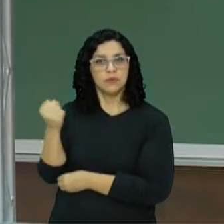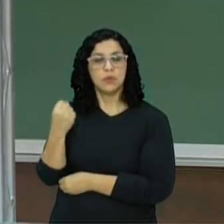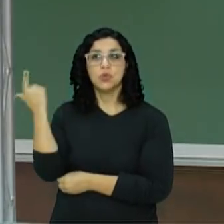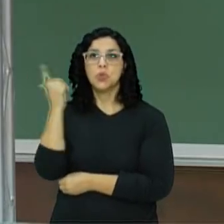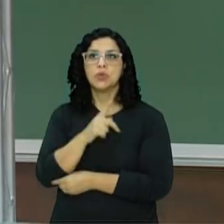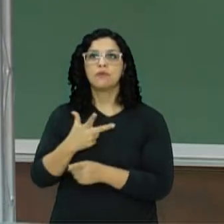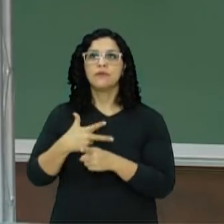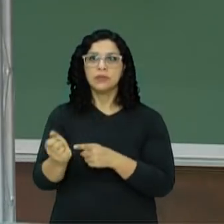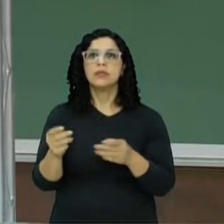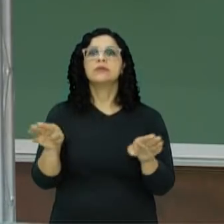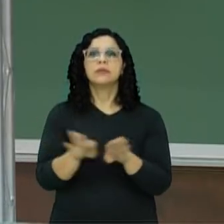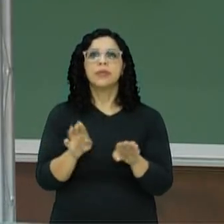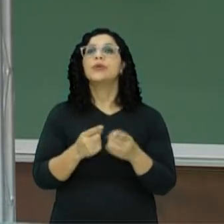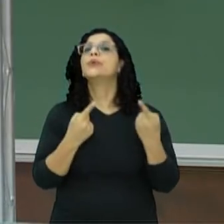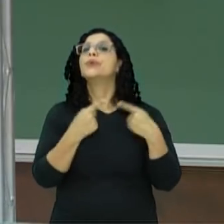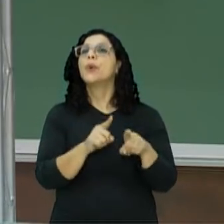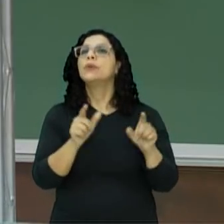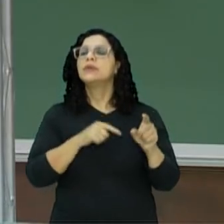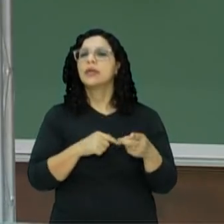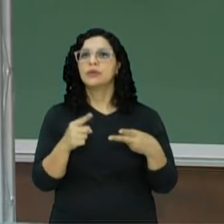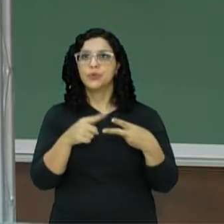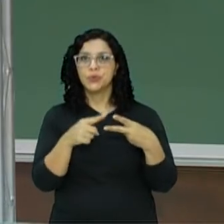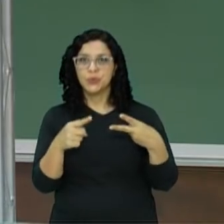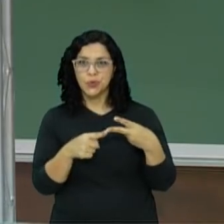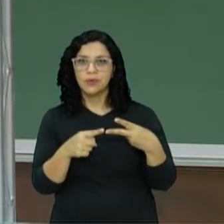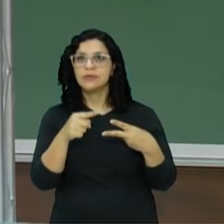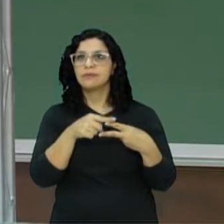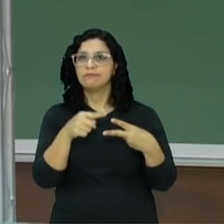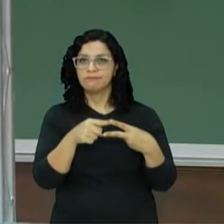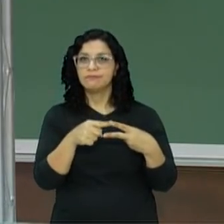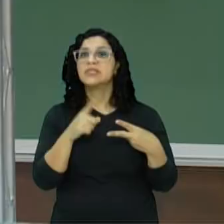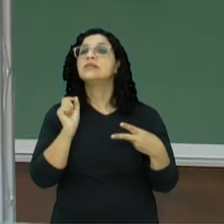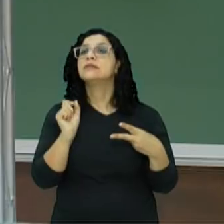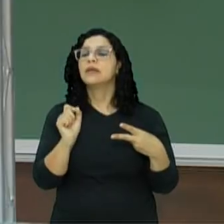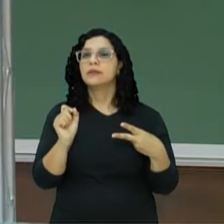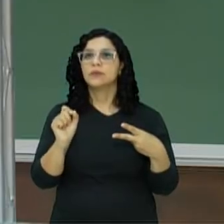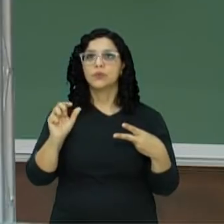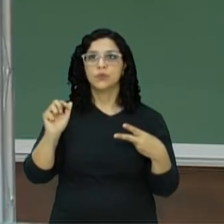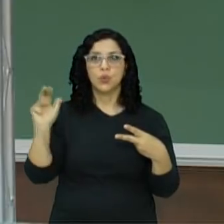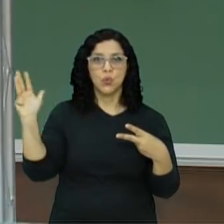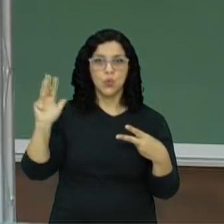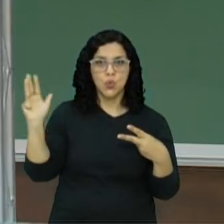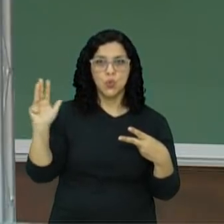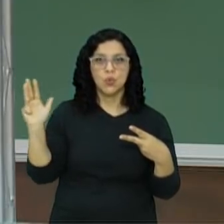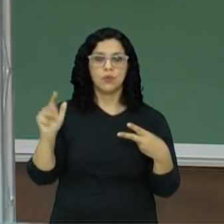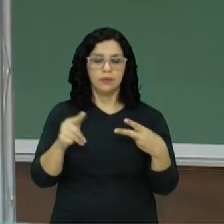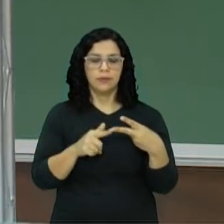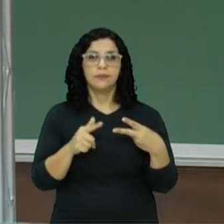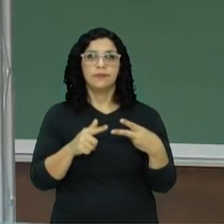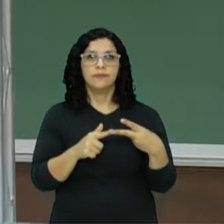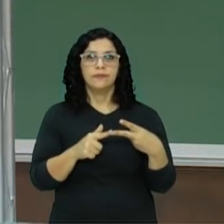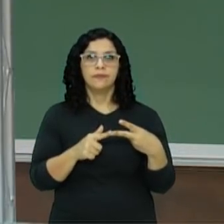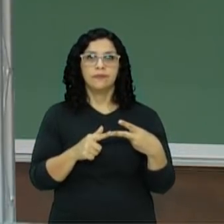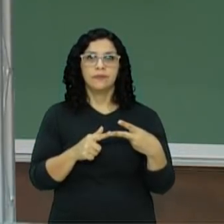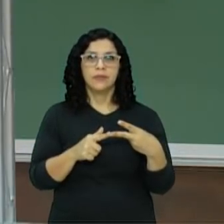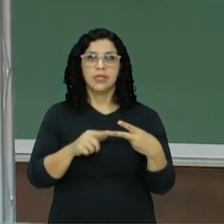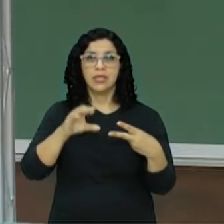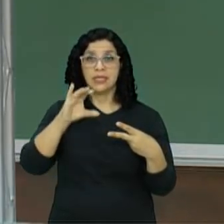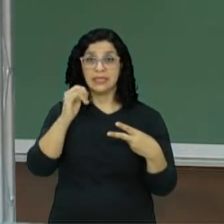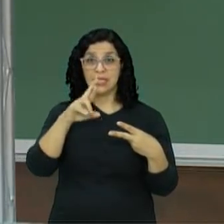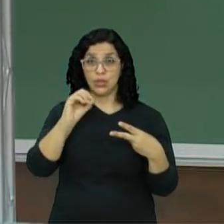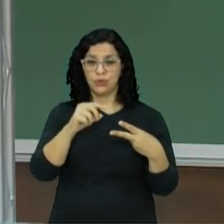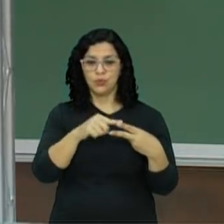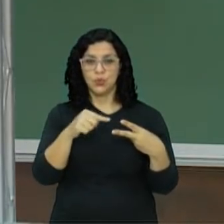e ele venceu a disputa contra os dois principais adversários aí nessa época, o Luiz Inácio Lula da Silva e o Ciro